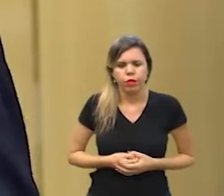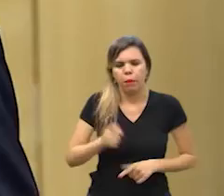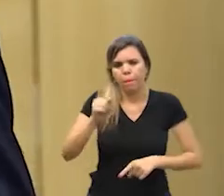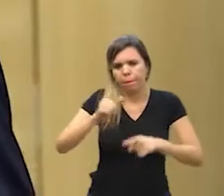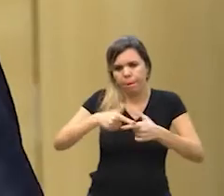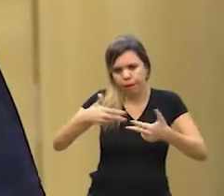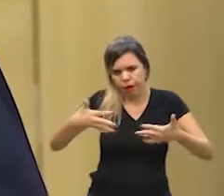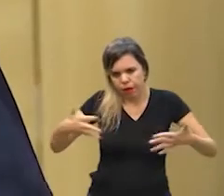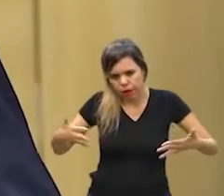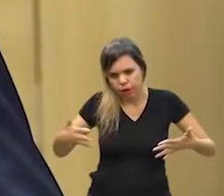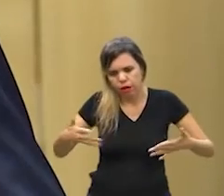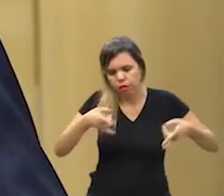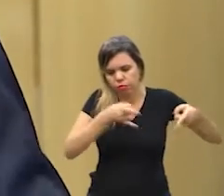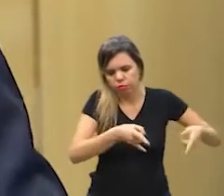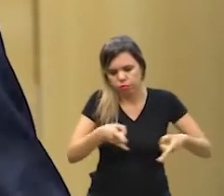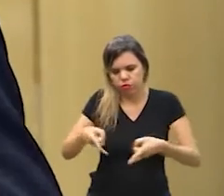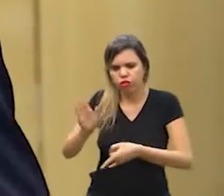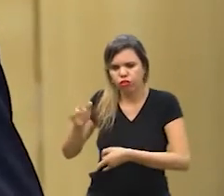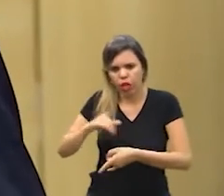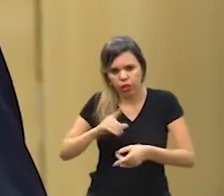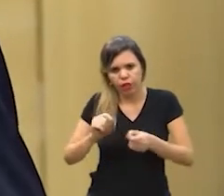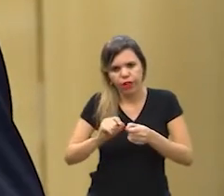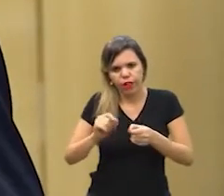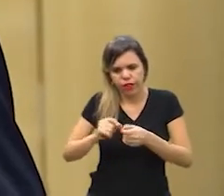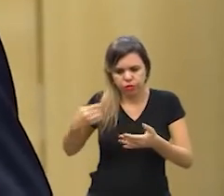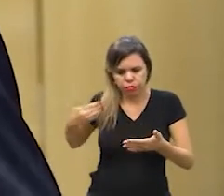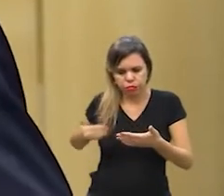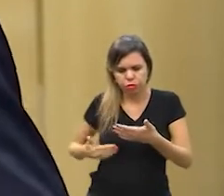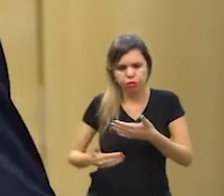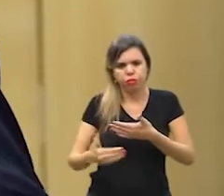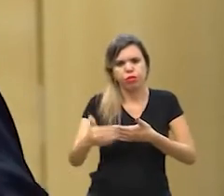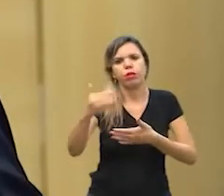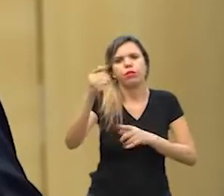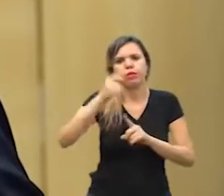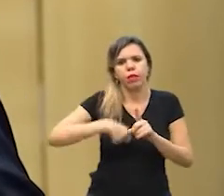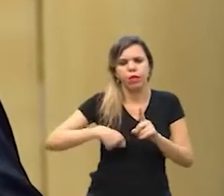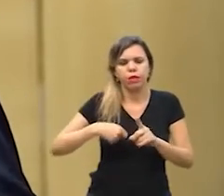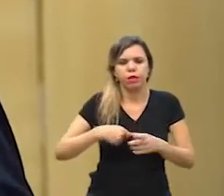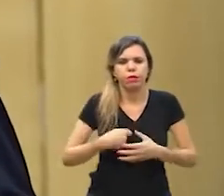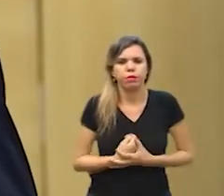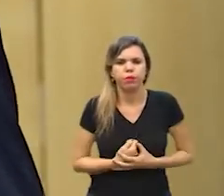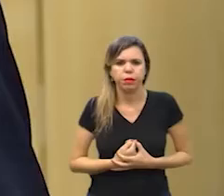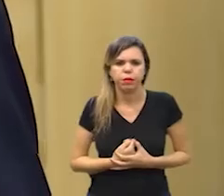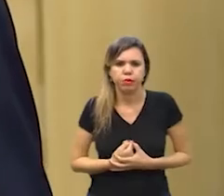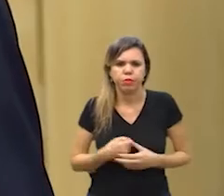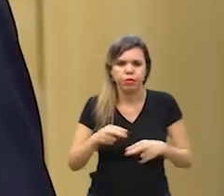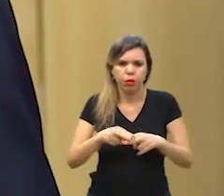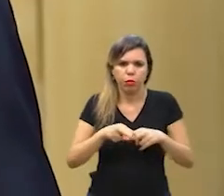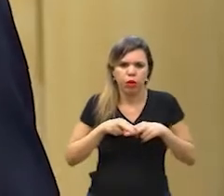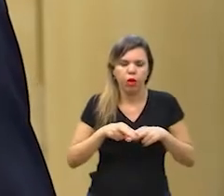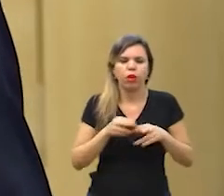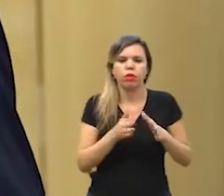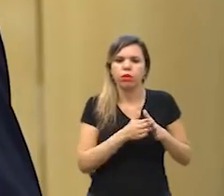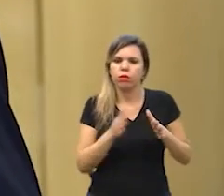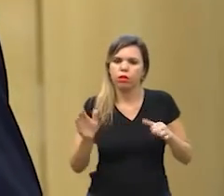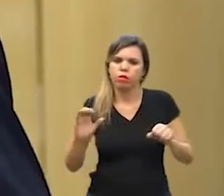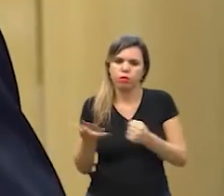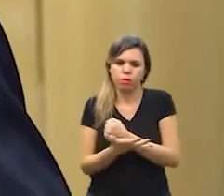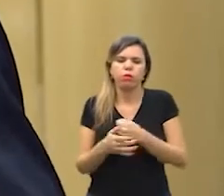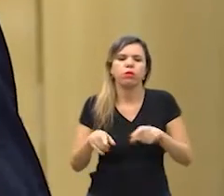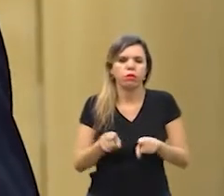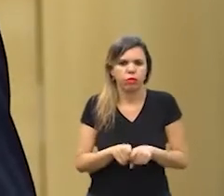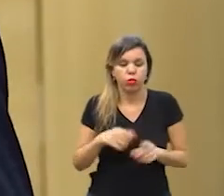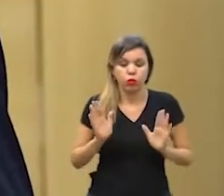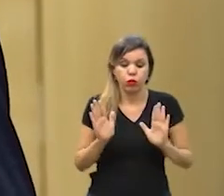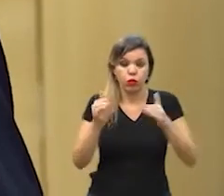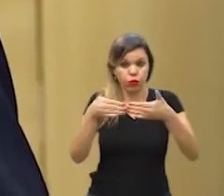de insumos e também de leitos, como nós já temos feito nesse último mês, né? Por conta da pandemia. Então,